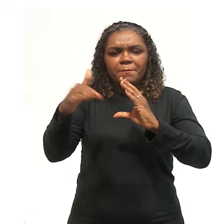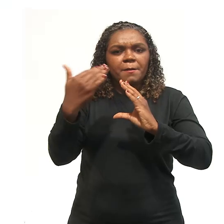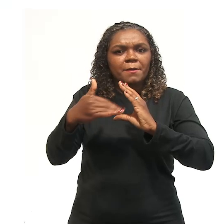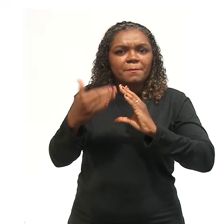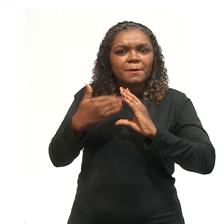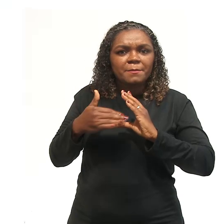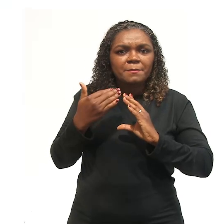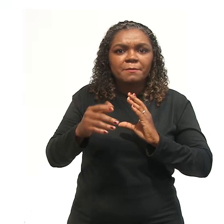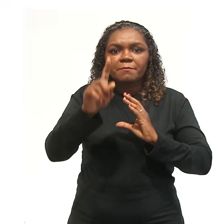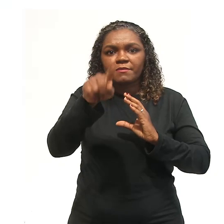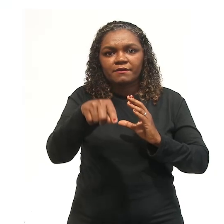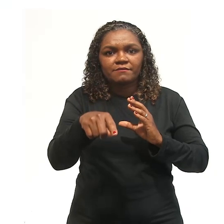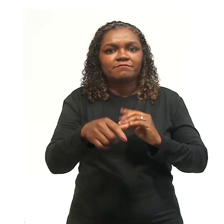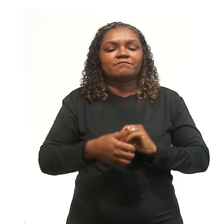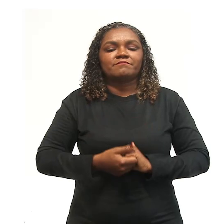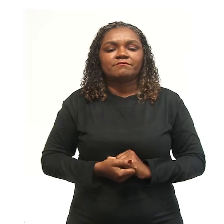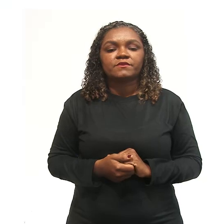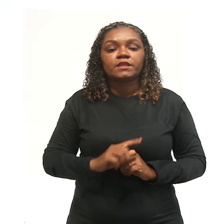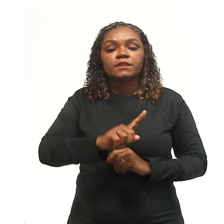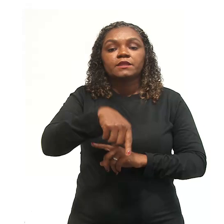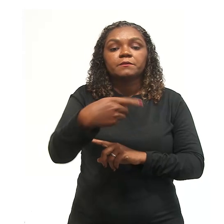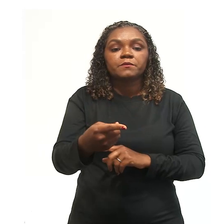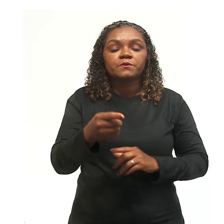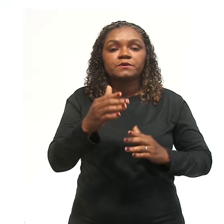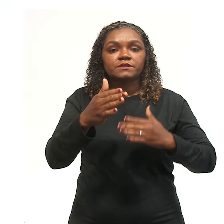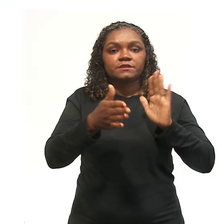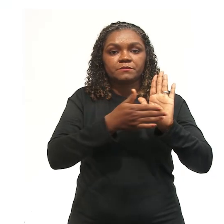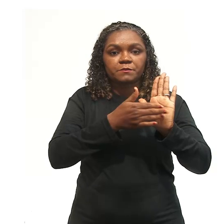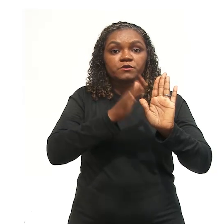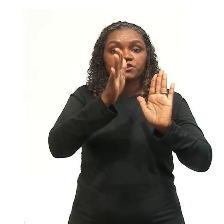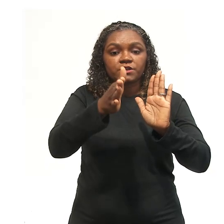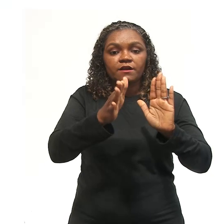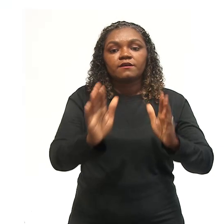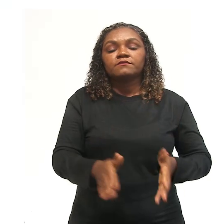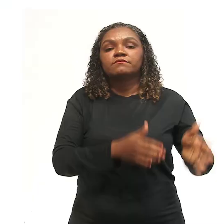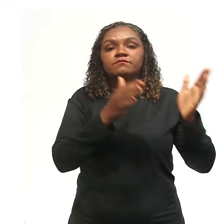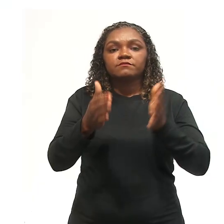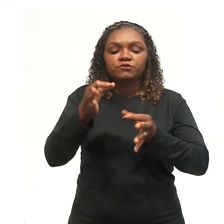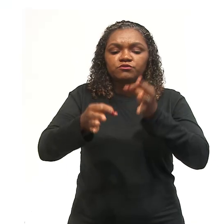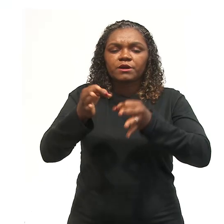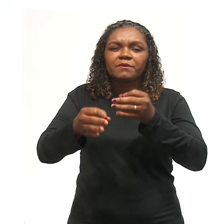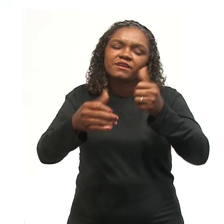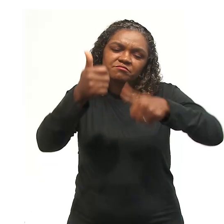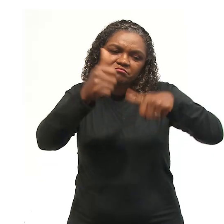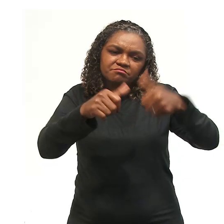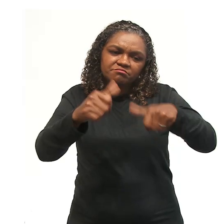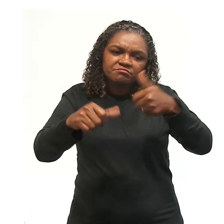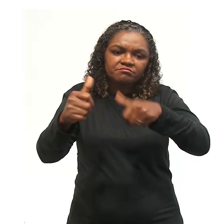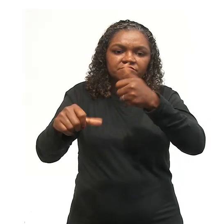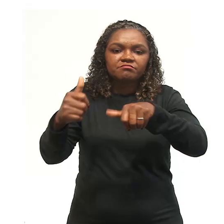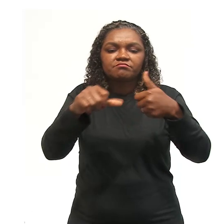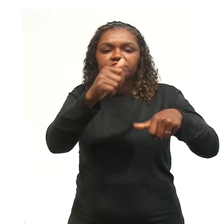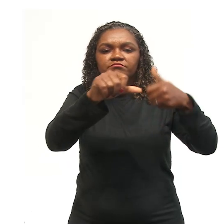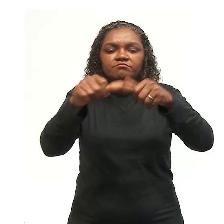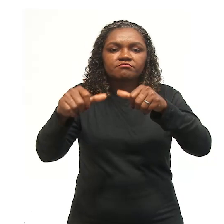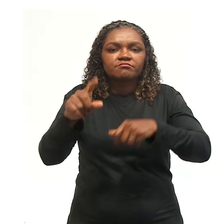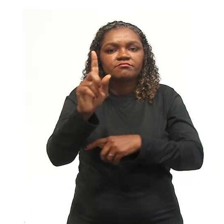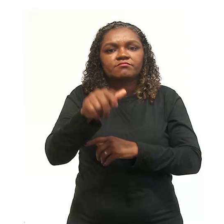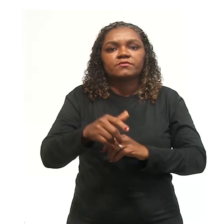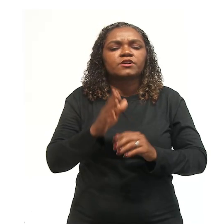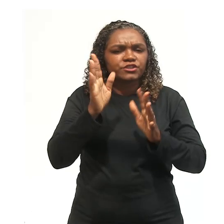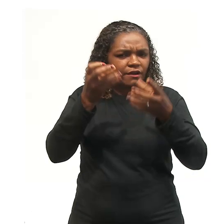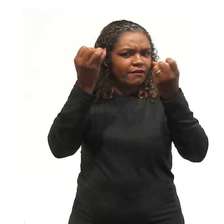nos lances. Depois da proposta e lance, nós falamos então da fase de julgamento e também já falamos